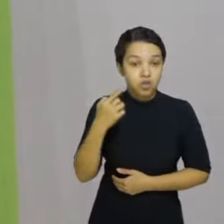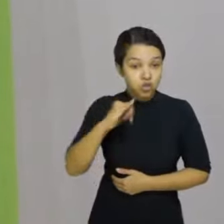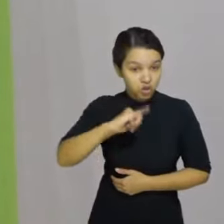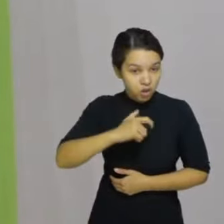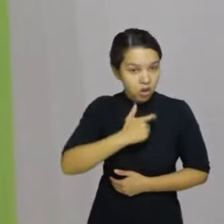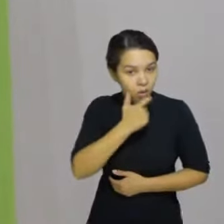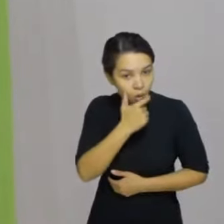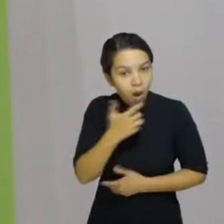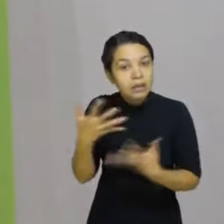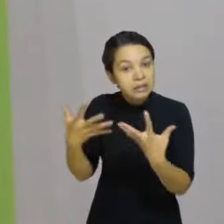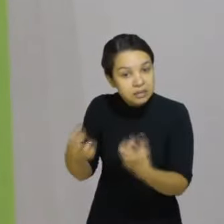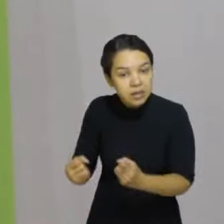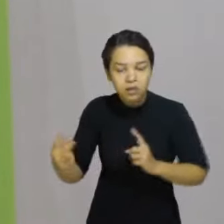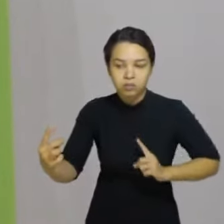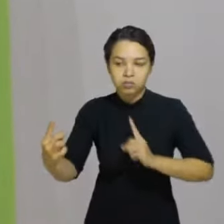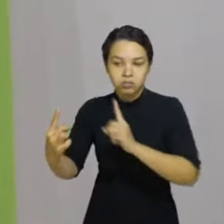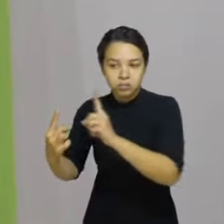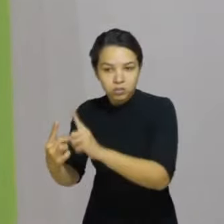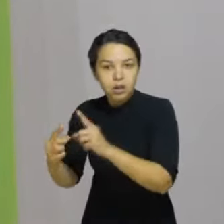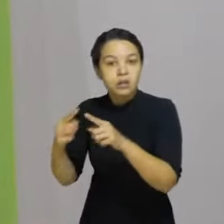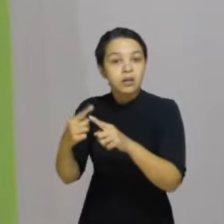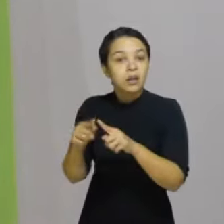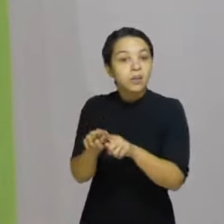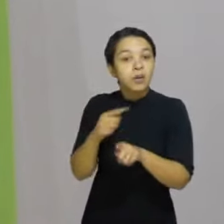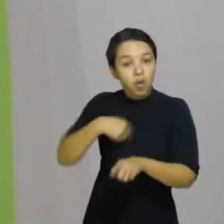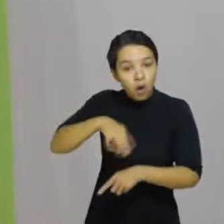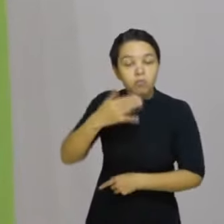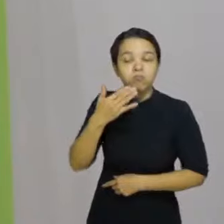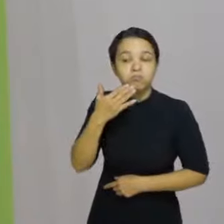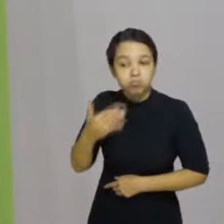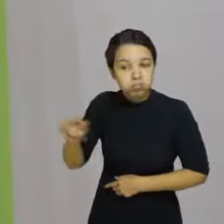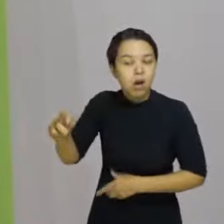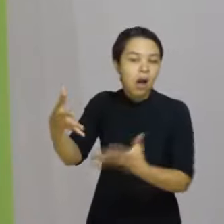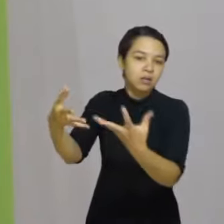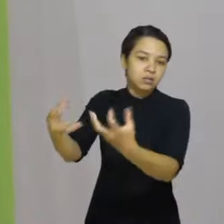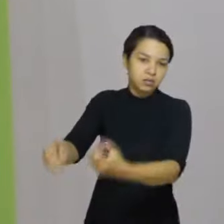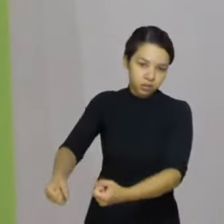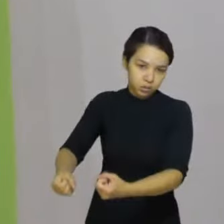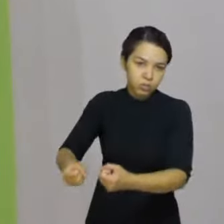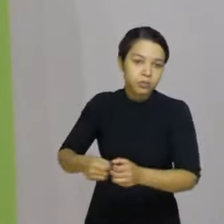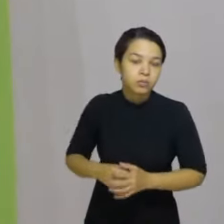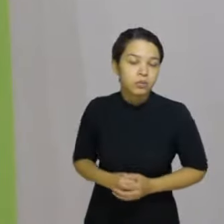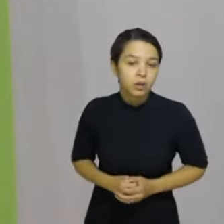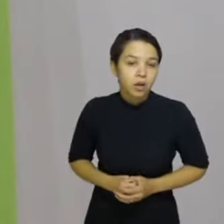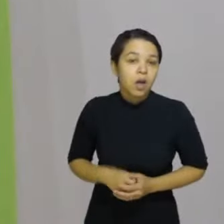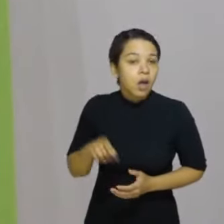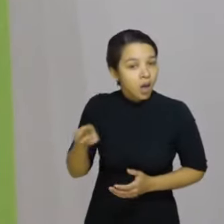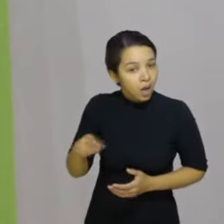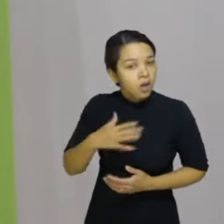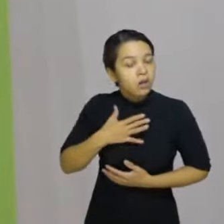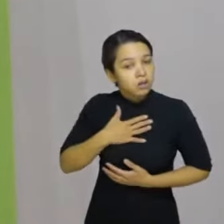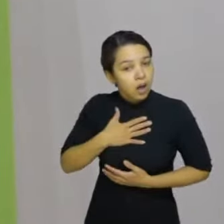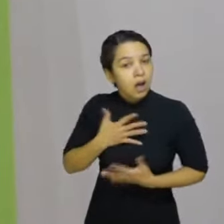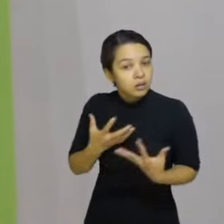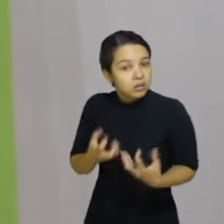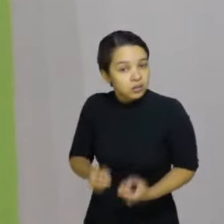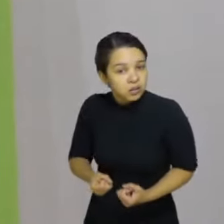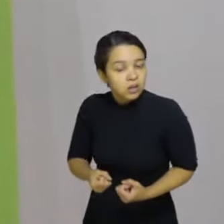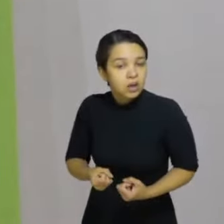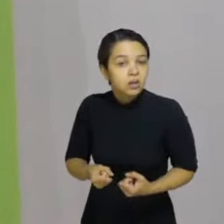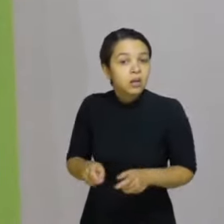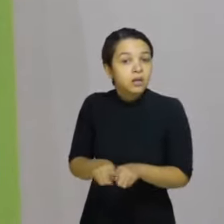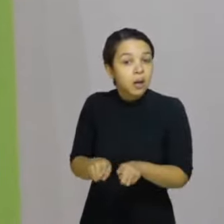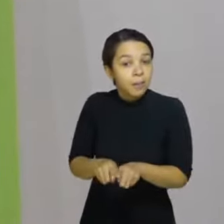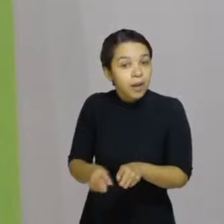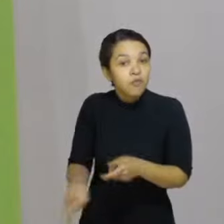demandas enviadas por nós, deputados da bancada da Serra. E sempre muito solícito e dando retorno